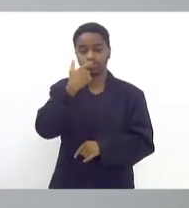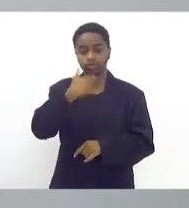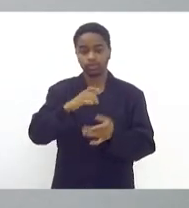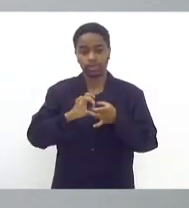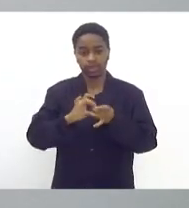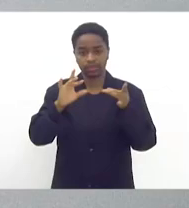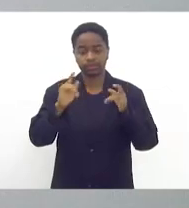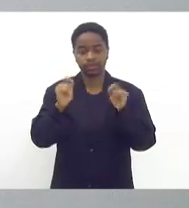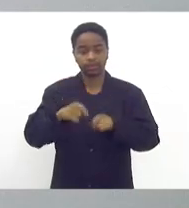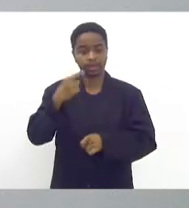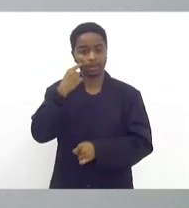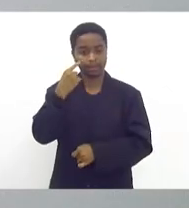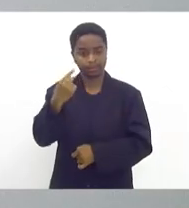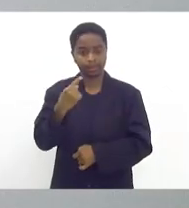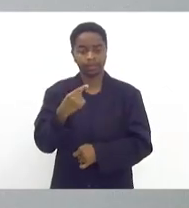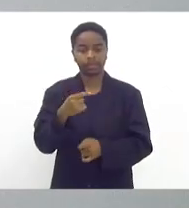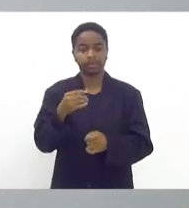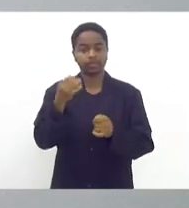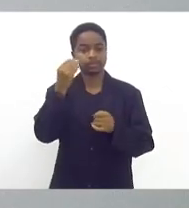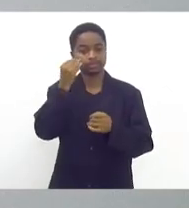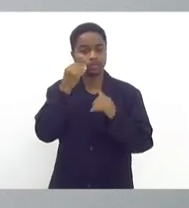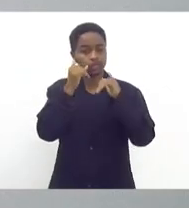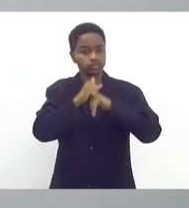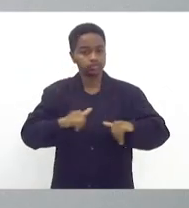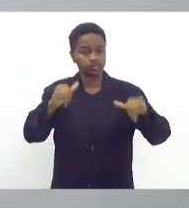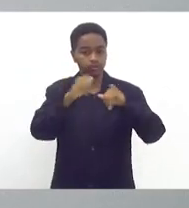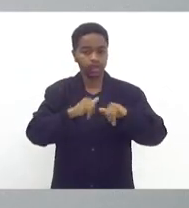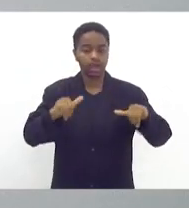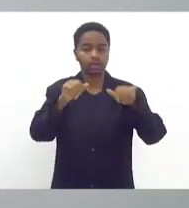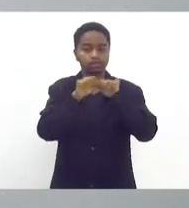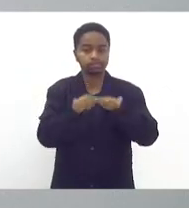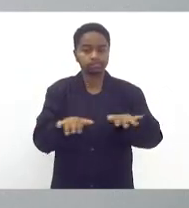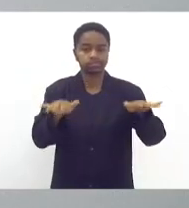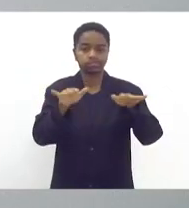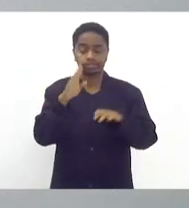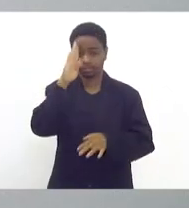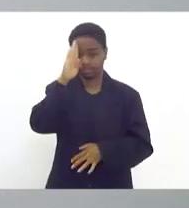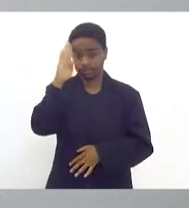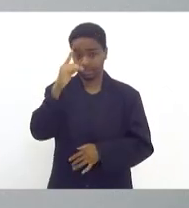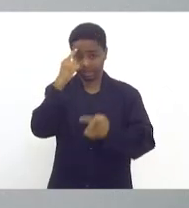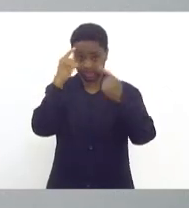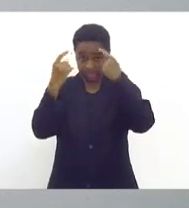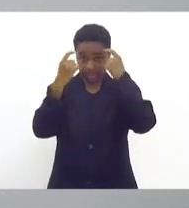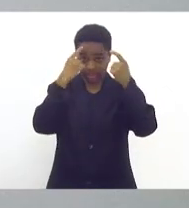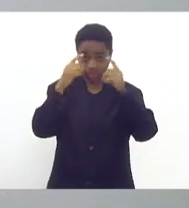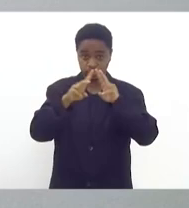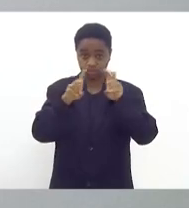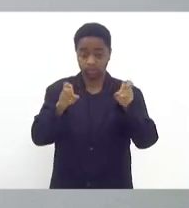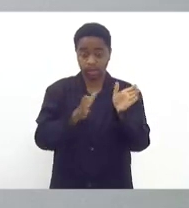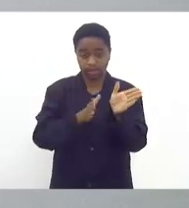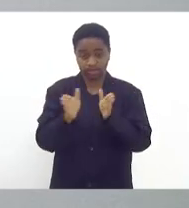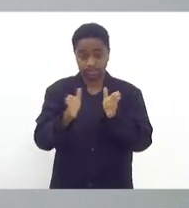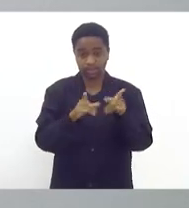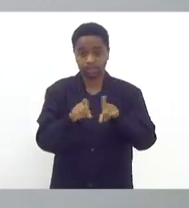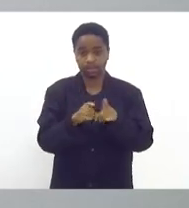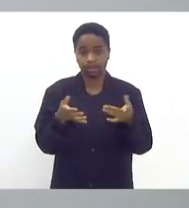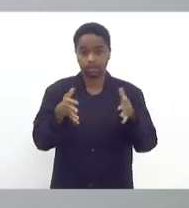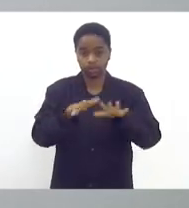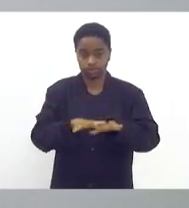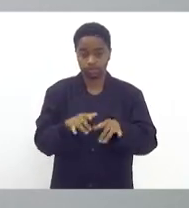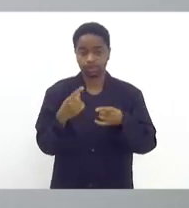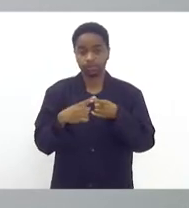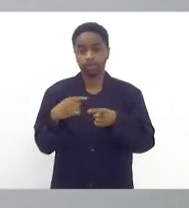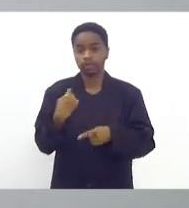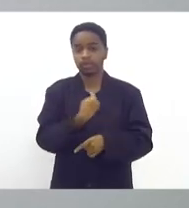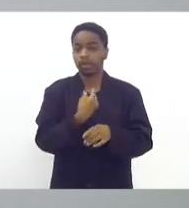para pensar para divulgar difundir principalmente essas ideias de acessibilidade de inclusão E nós